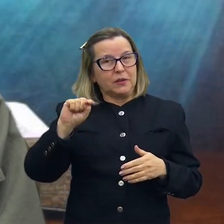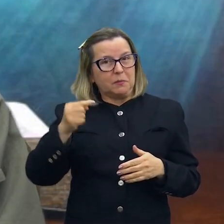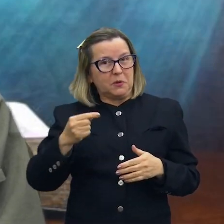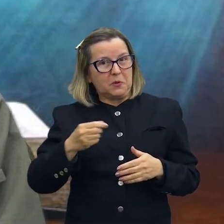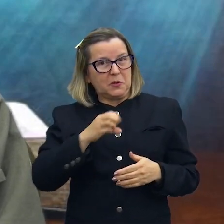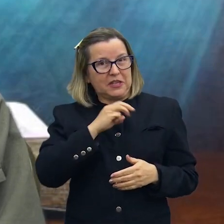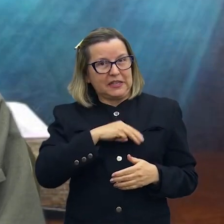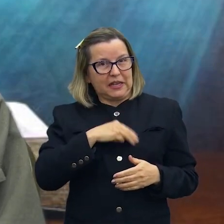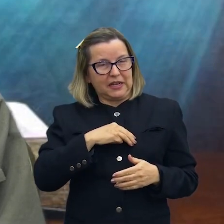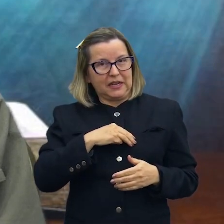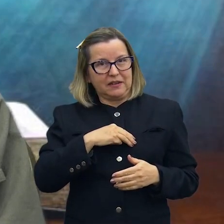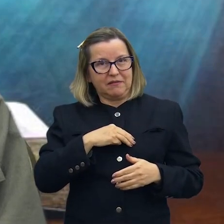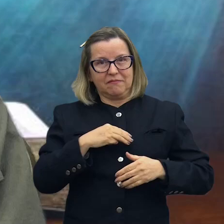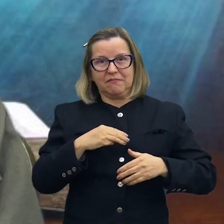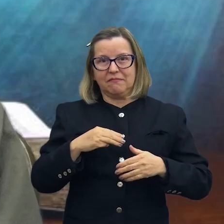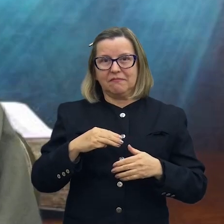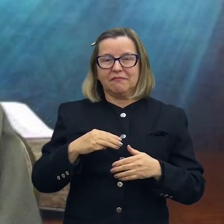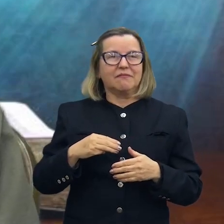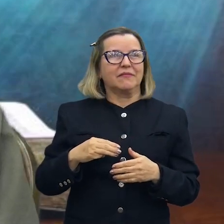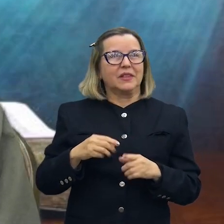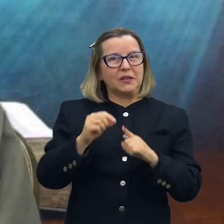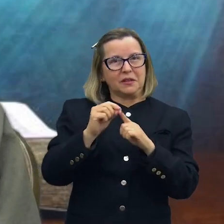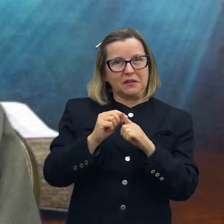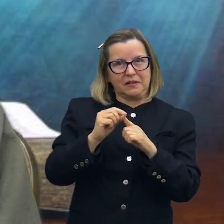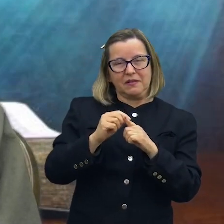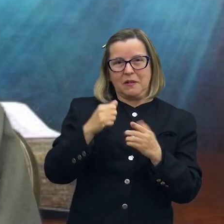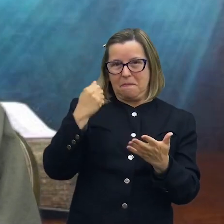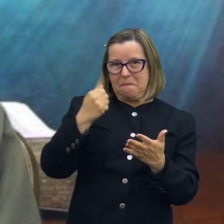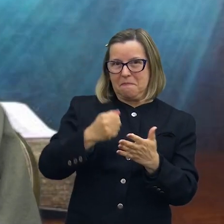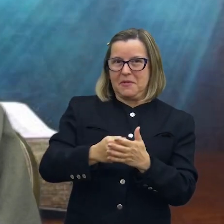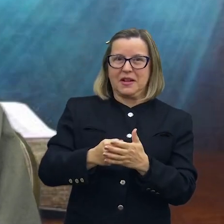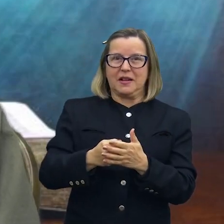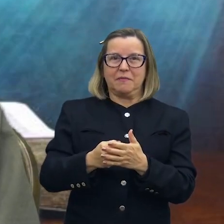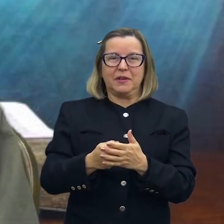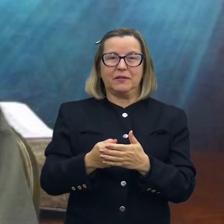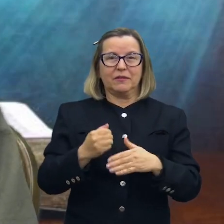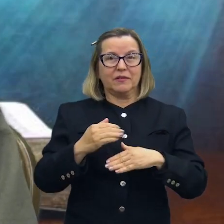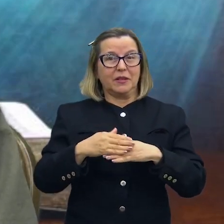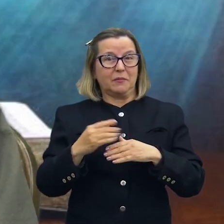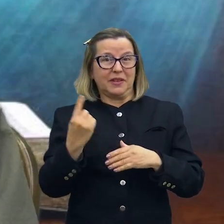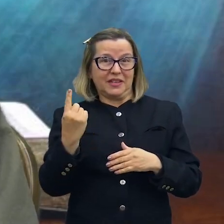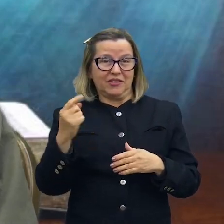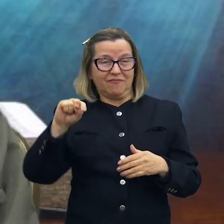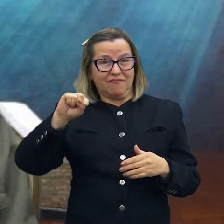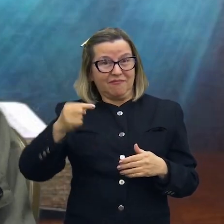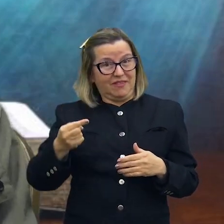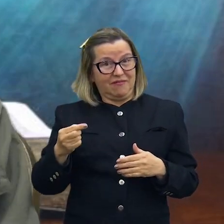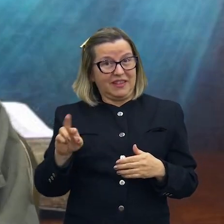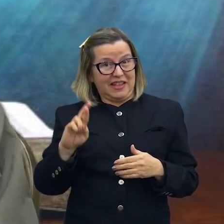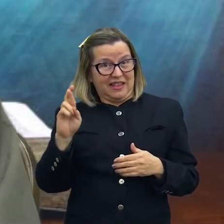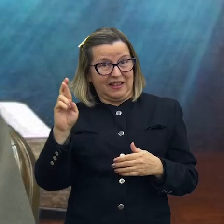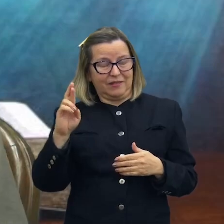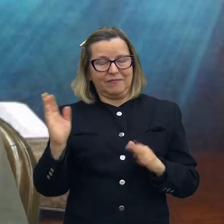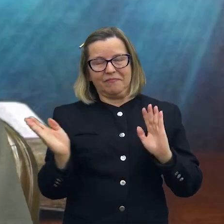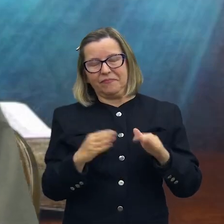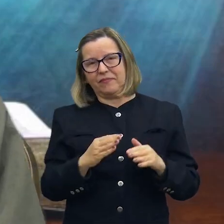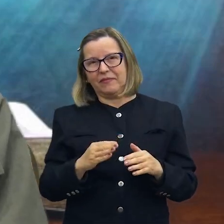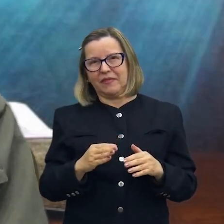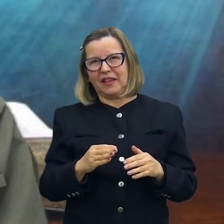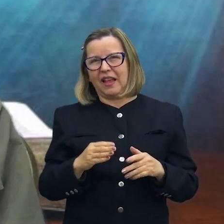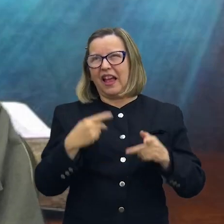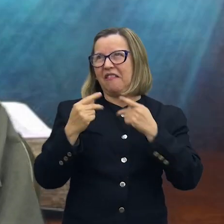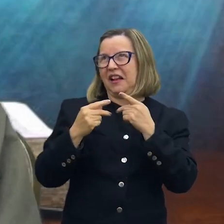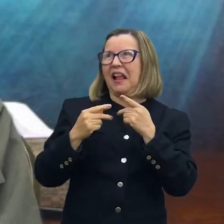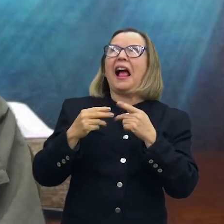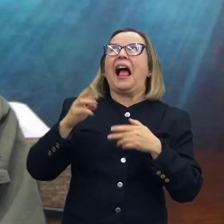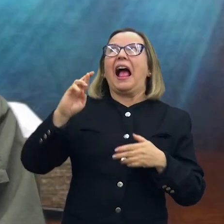R$1.200. Como é que vai sobreviver? Não vai aguentar. Mas Deus vai prover.